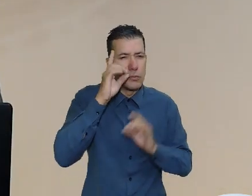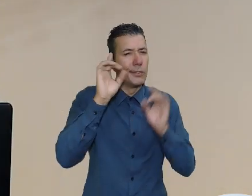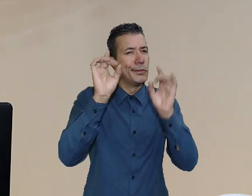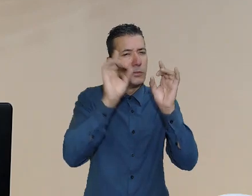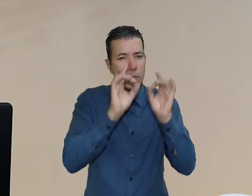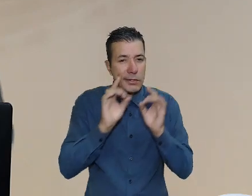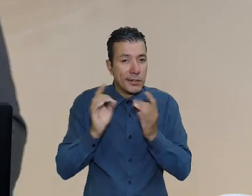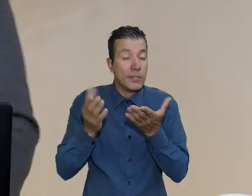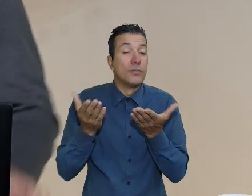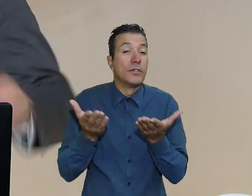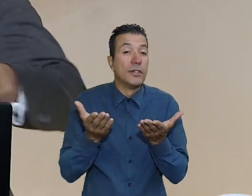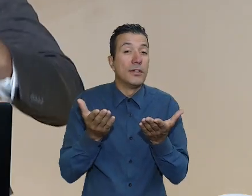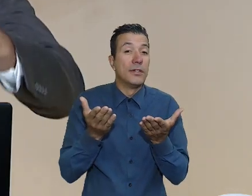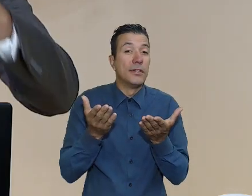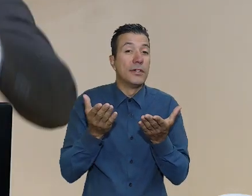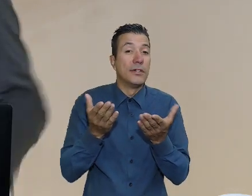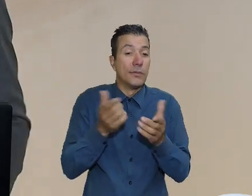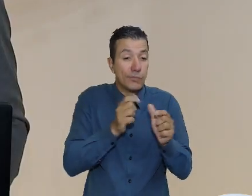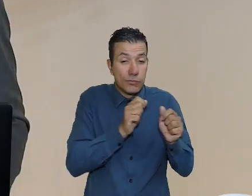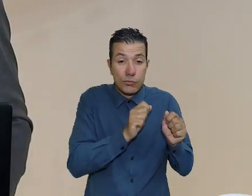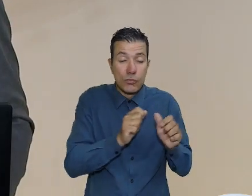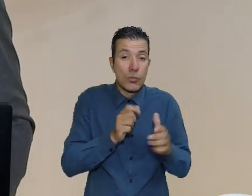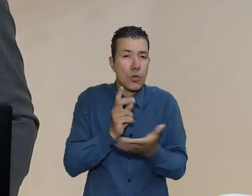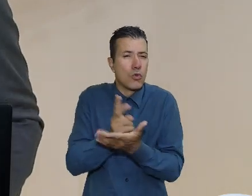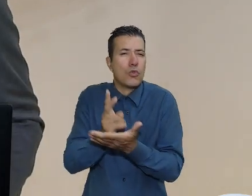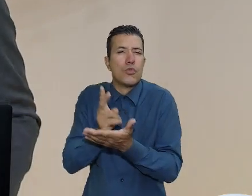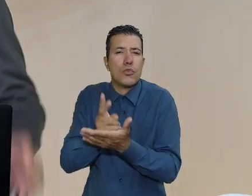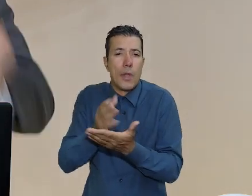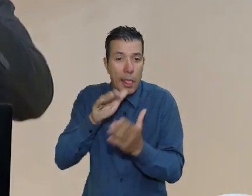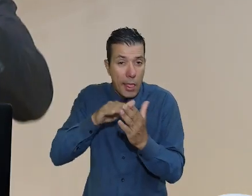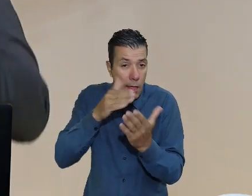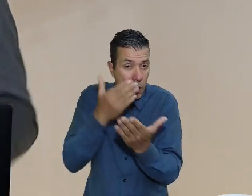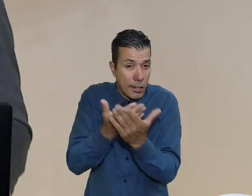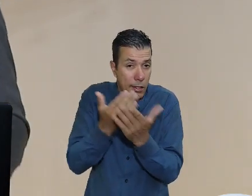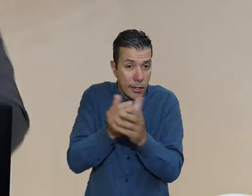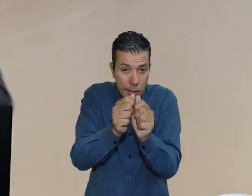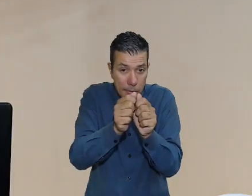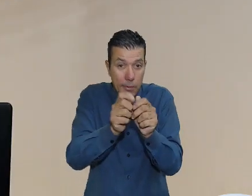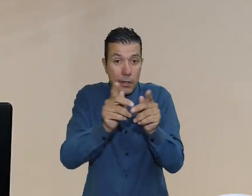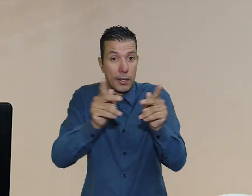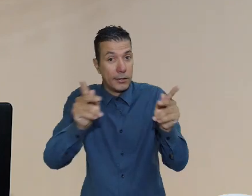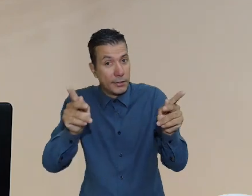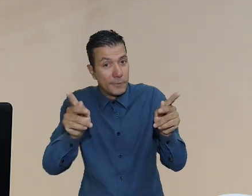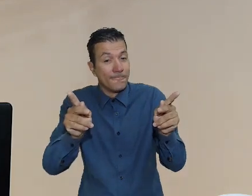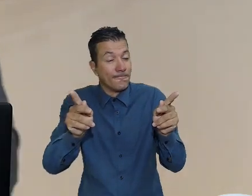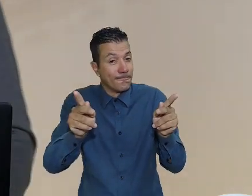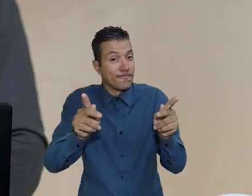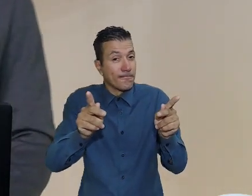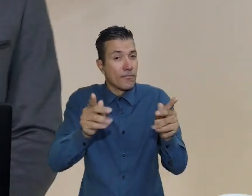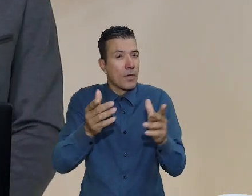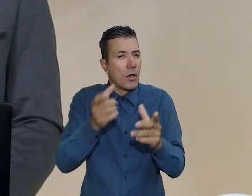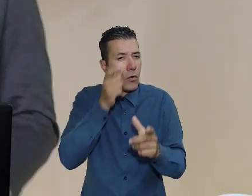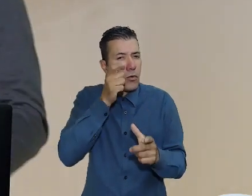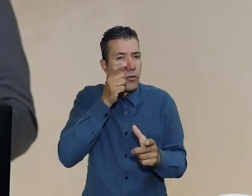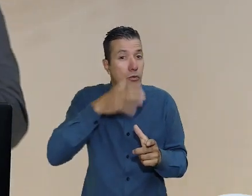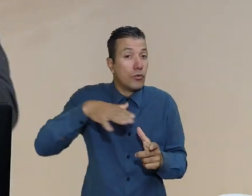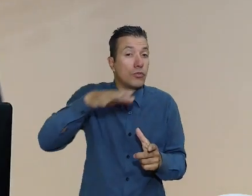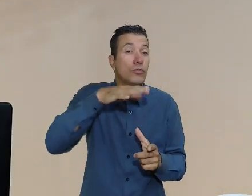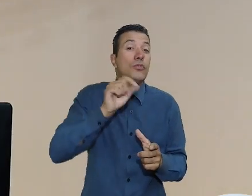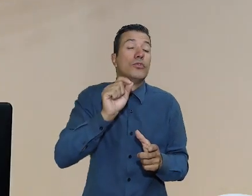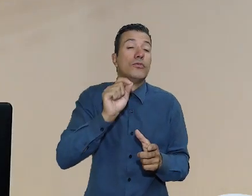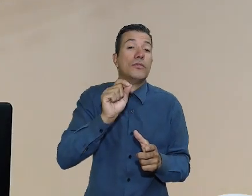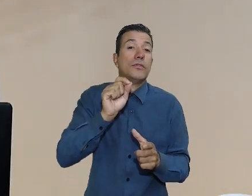especial, onde estamos aí dando sequência à série de estudos do Apocalipse. Talvez você esteja agora nos acompanhando, quem